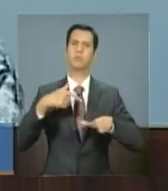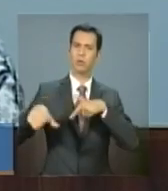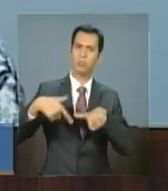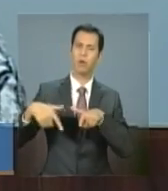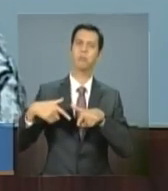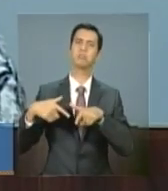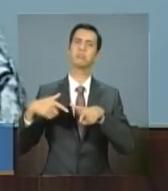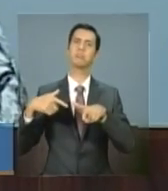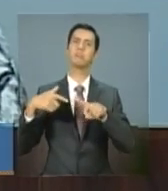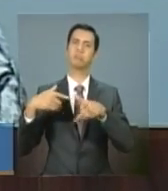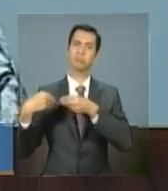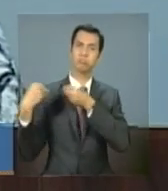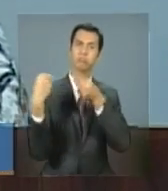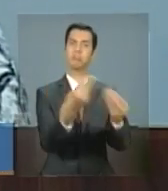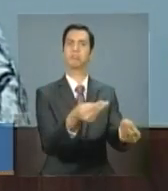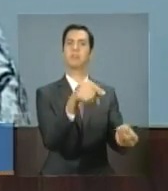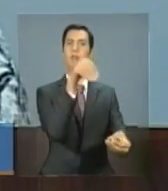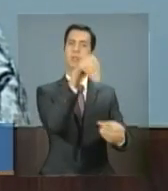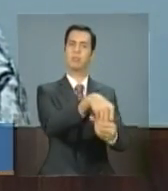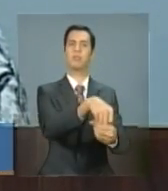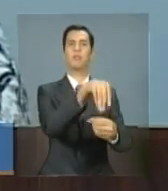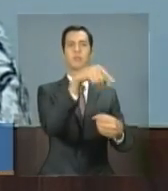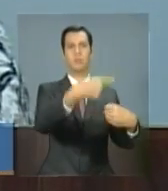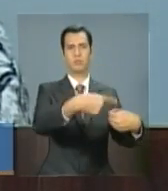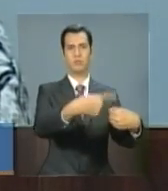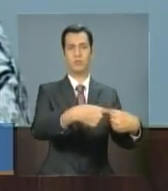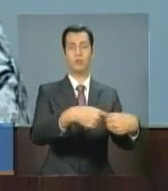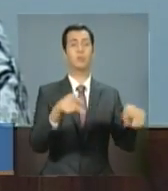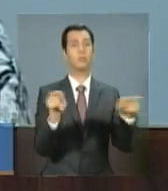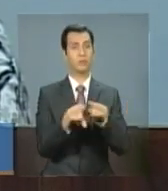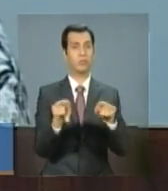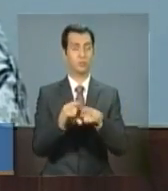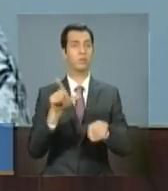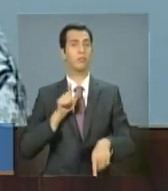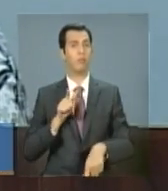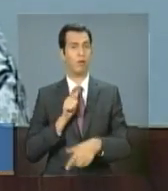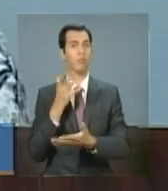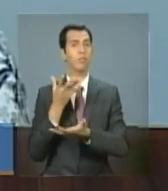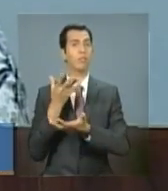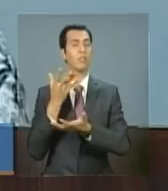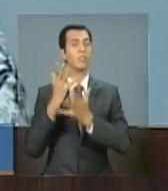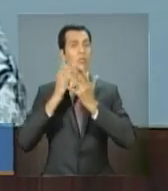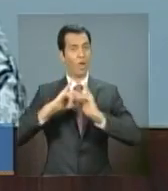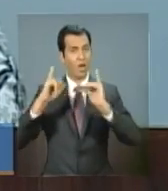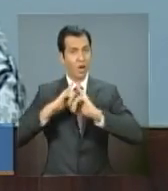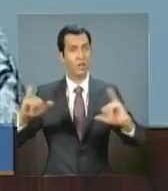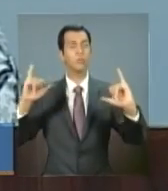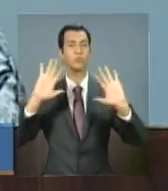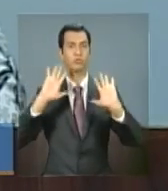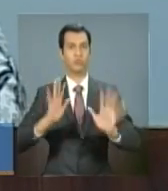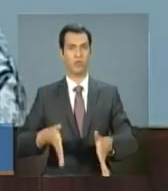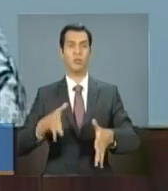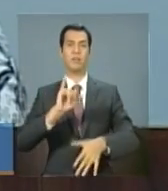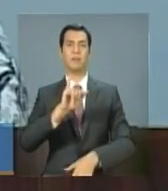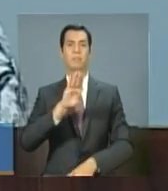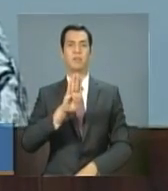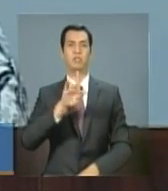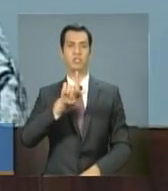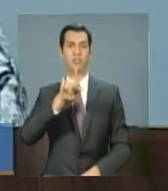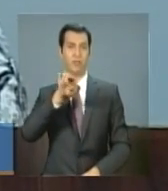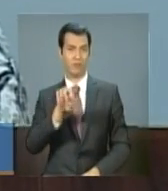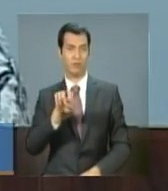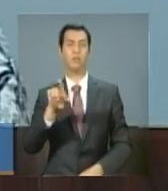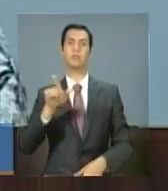entender que nós estamos com dados recentemente publicados pelo IBGE, são dados que atualizam as